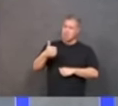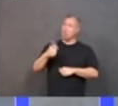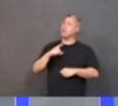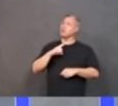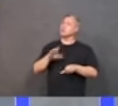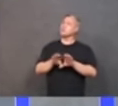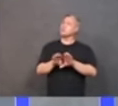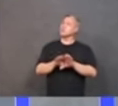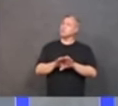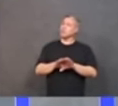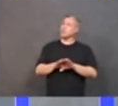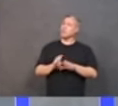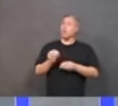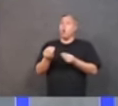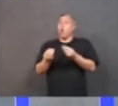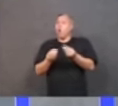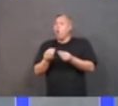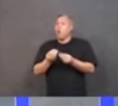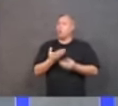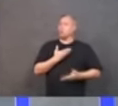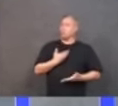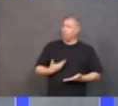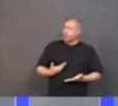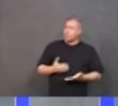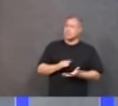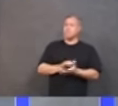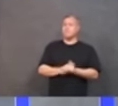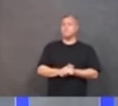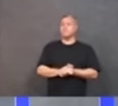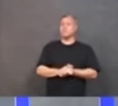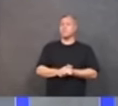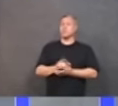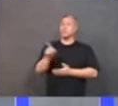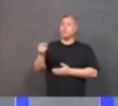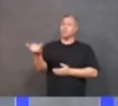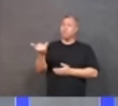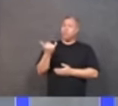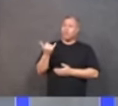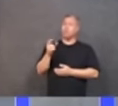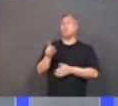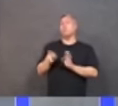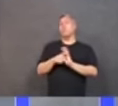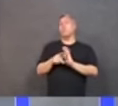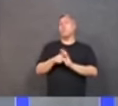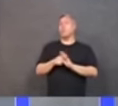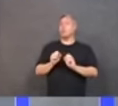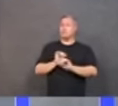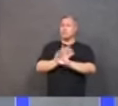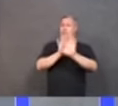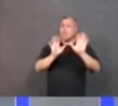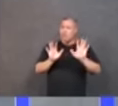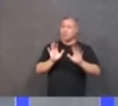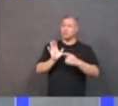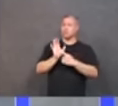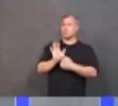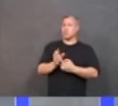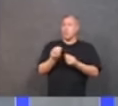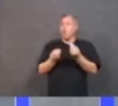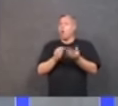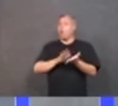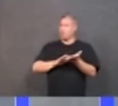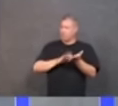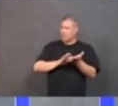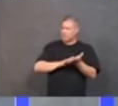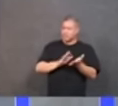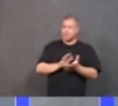nossos instrumentos de governança. Aquilo que o senhor falou a respeito da questão da transparência dos nossos gastos, a